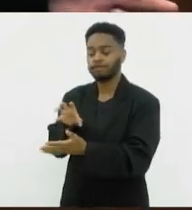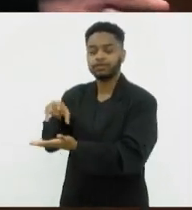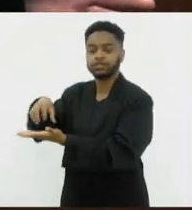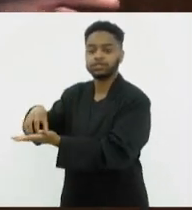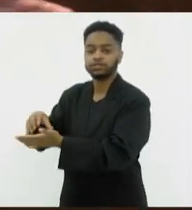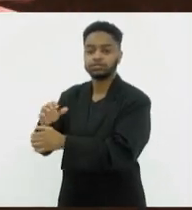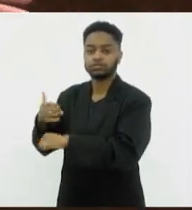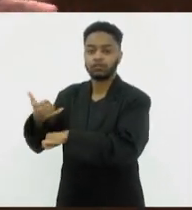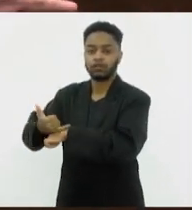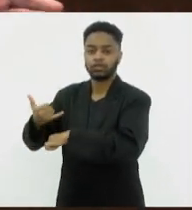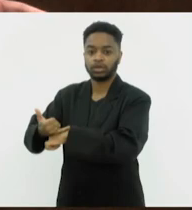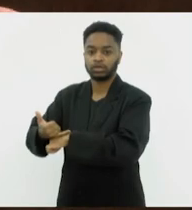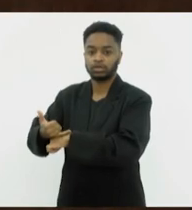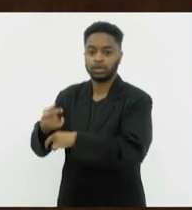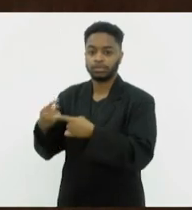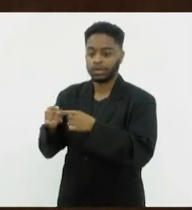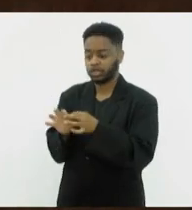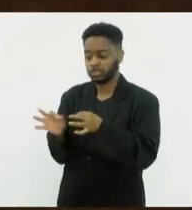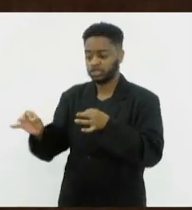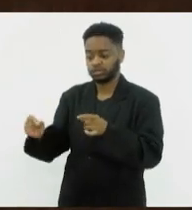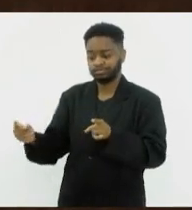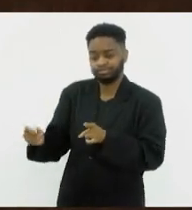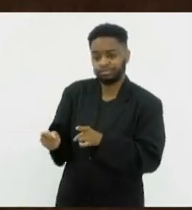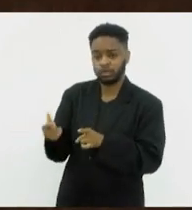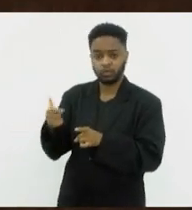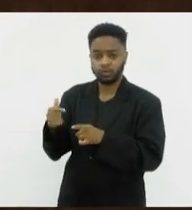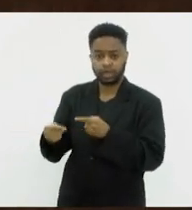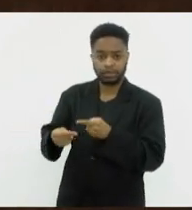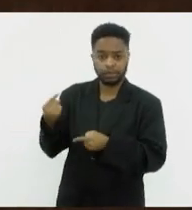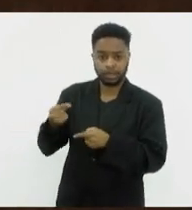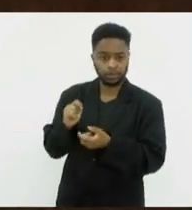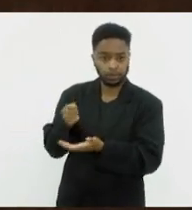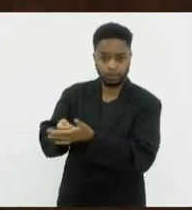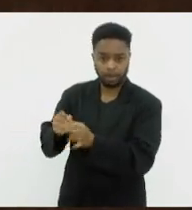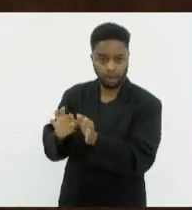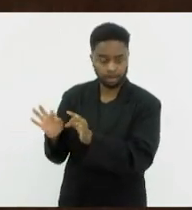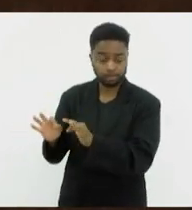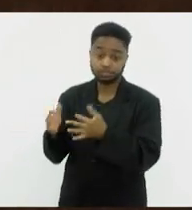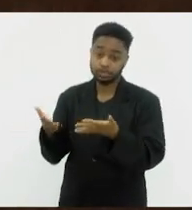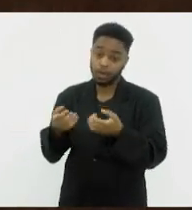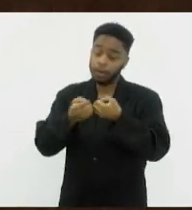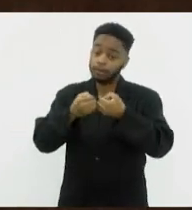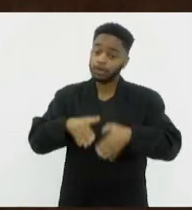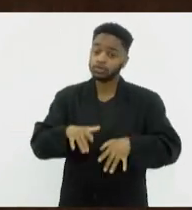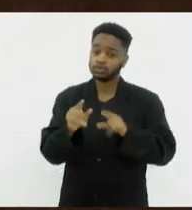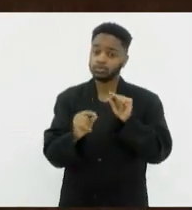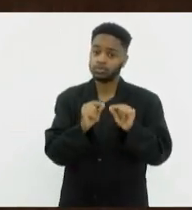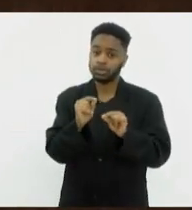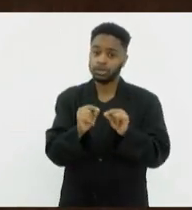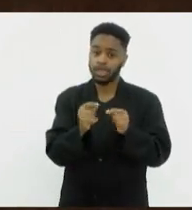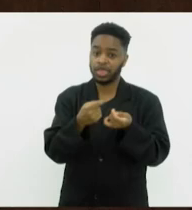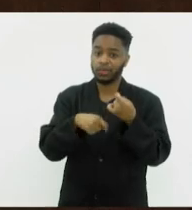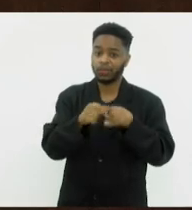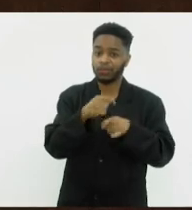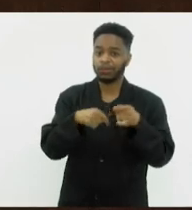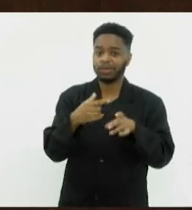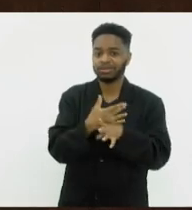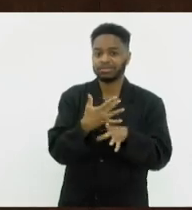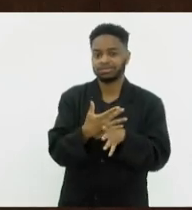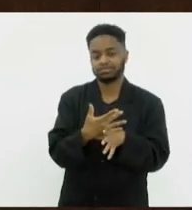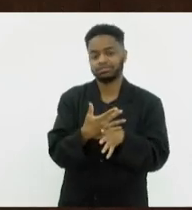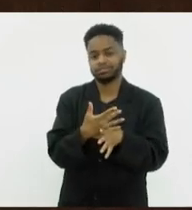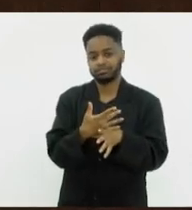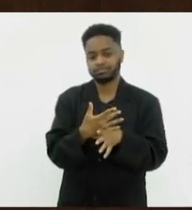Redonda, que tem uma distância um pouco menor, não tem pedágio, a despesa é melhor, prejudicando assim a economia dos